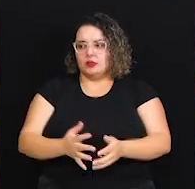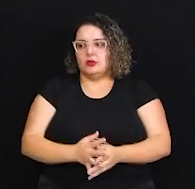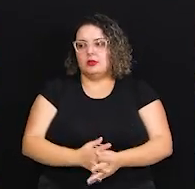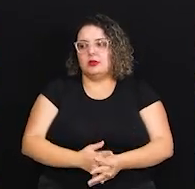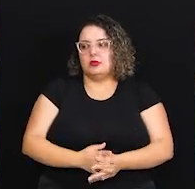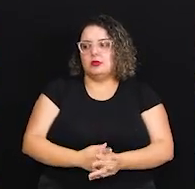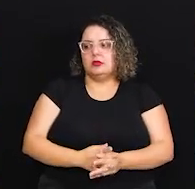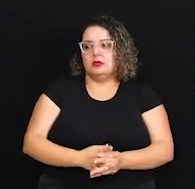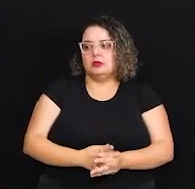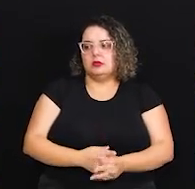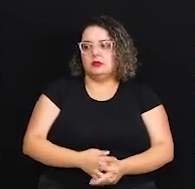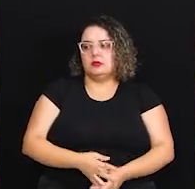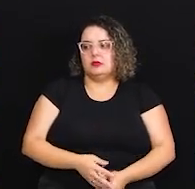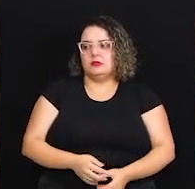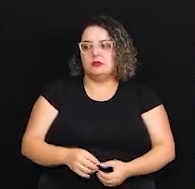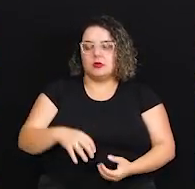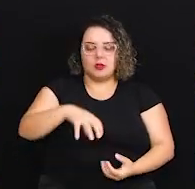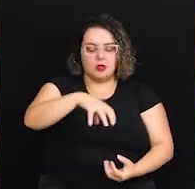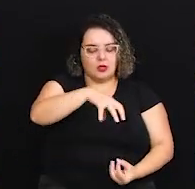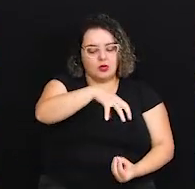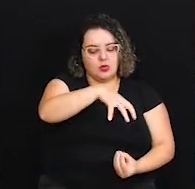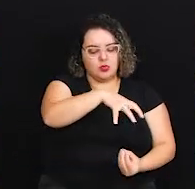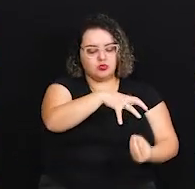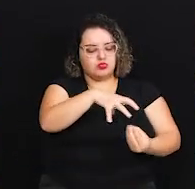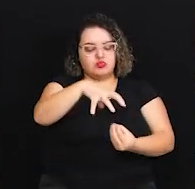Para solta um balão,